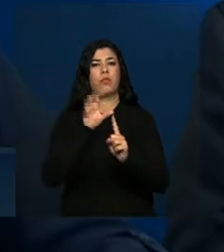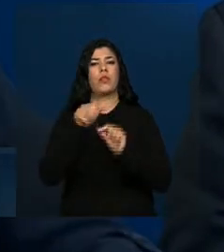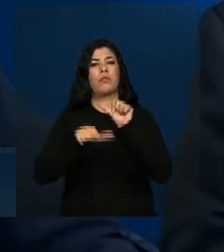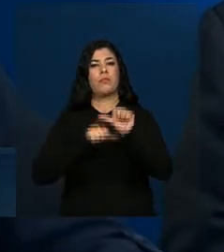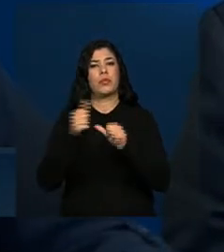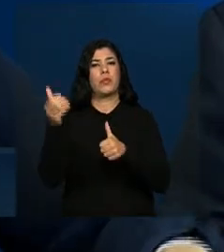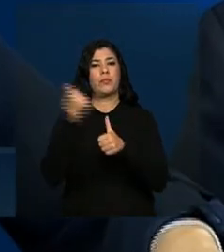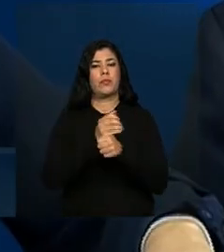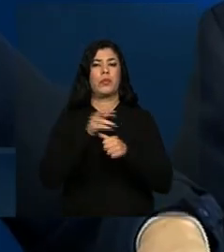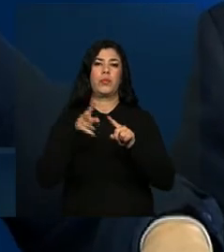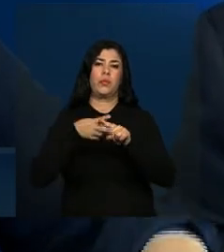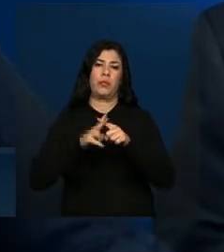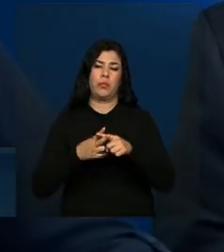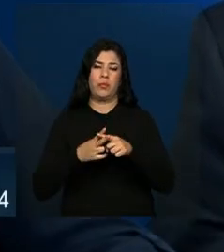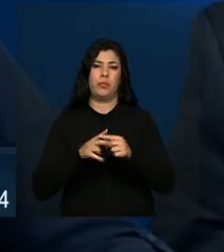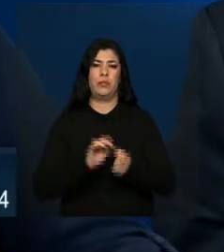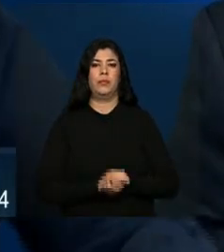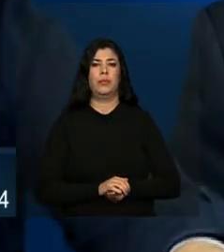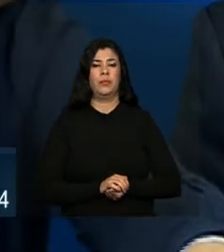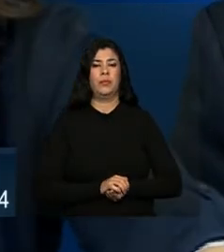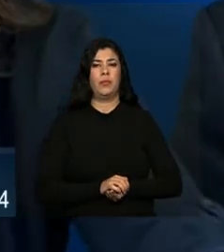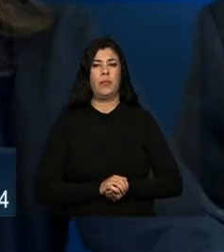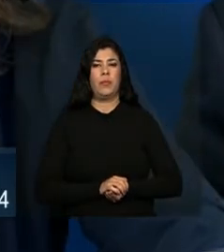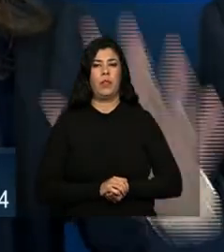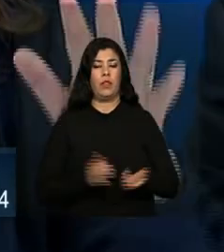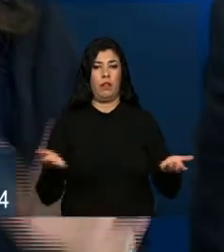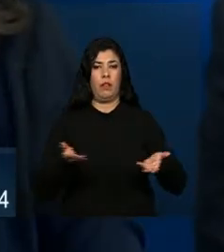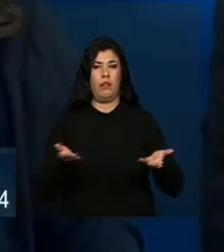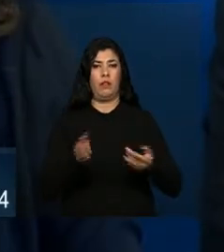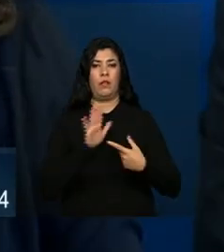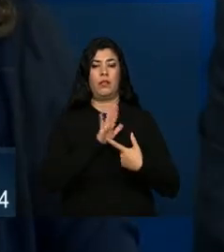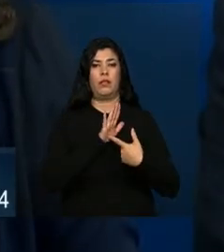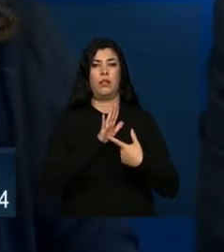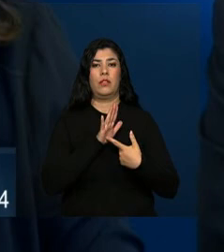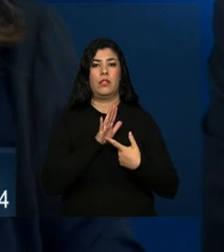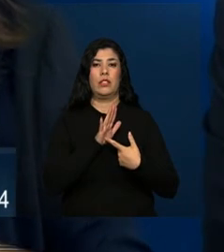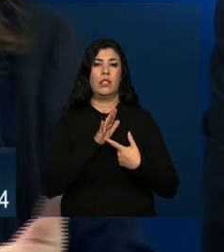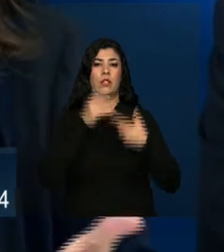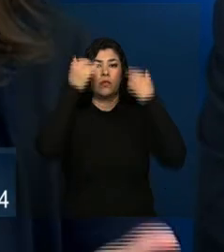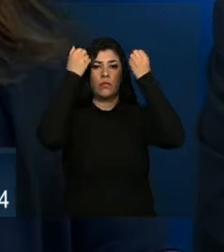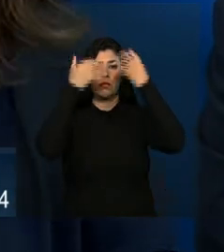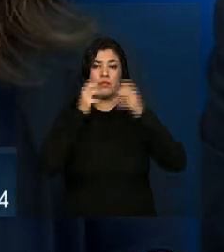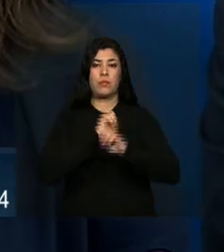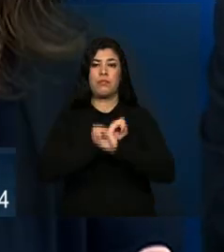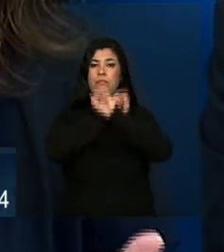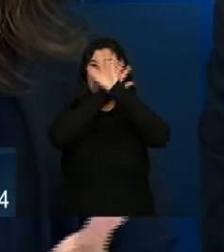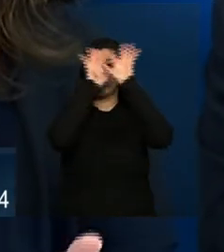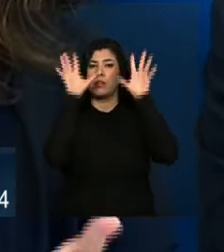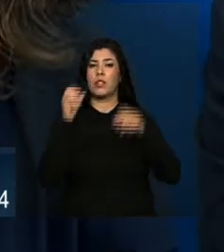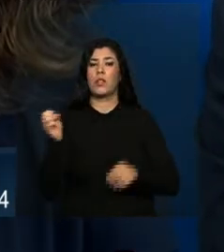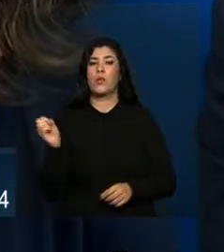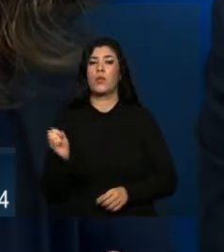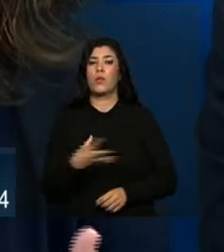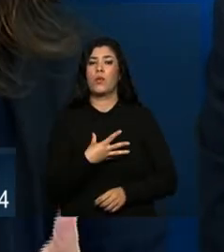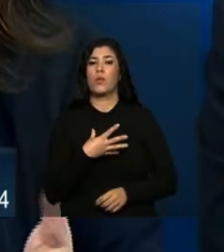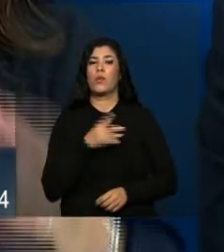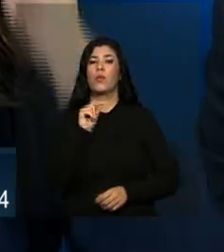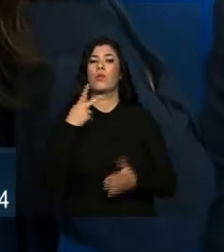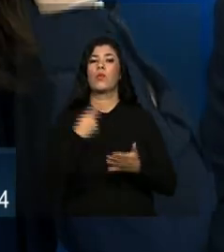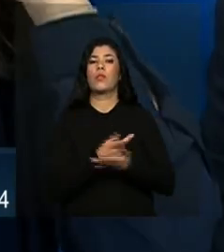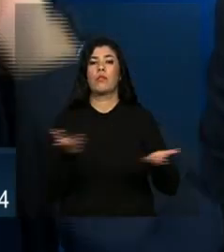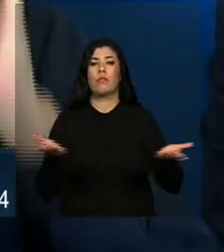ano de 2013 2014 e agora eu queria talvez falar da novidade A novidade